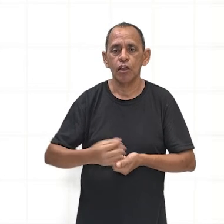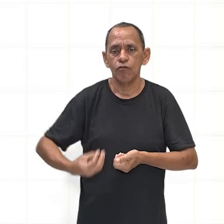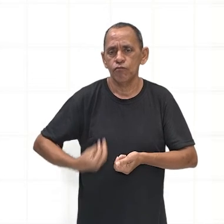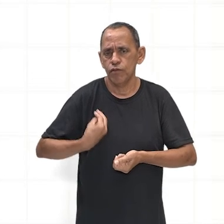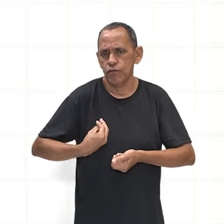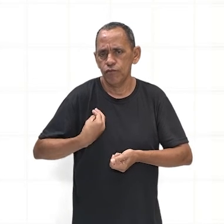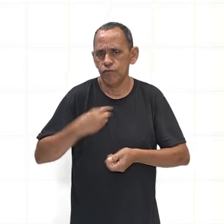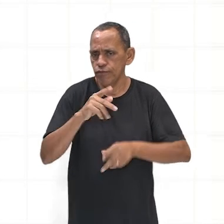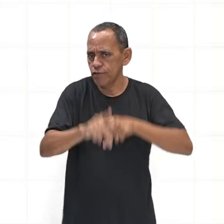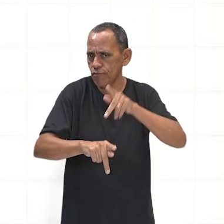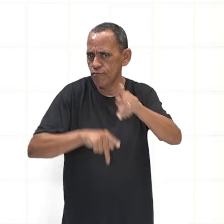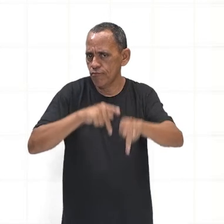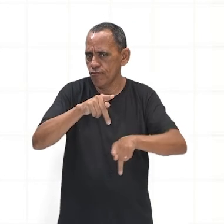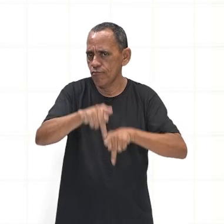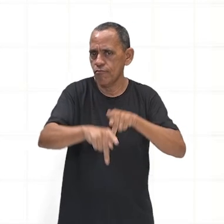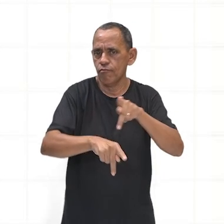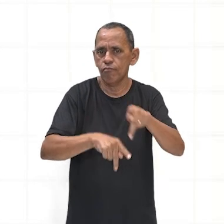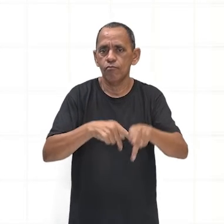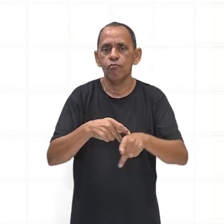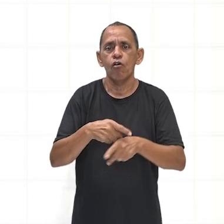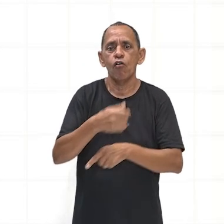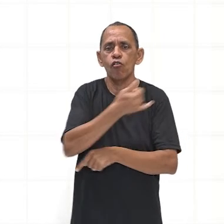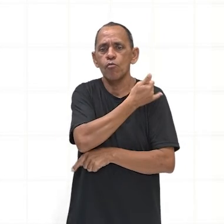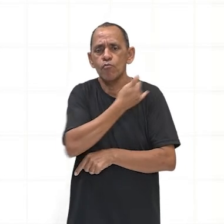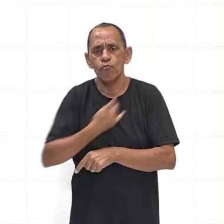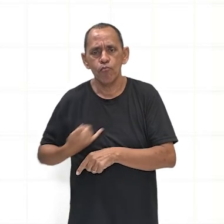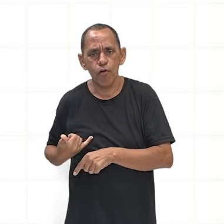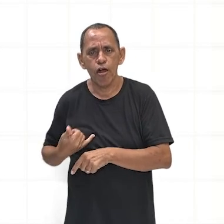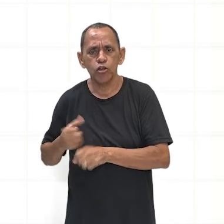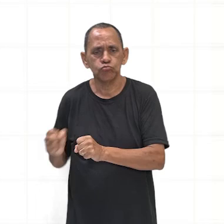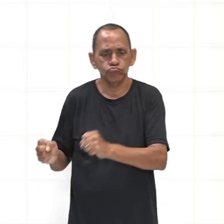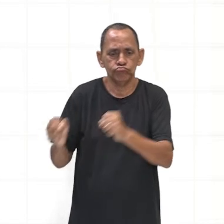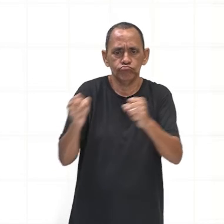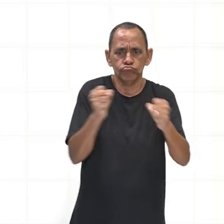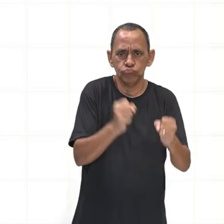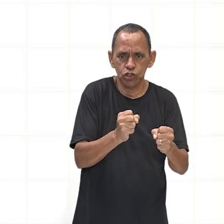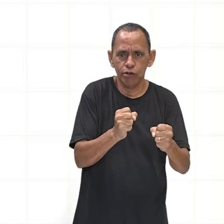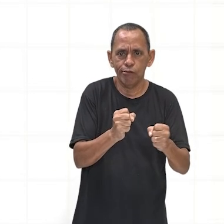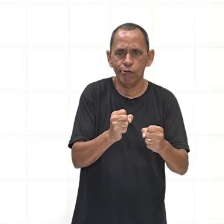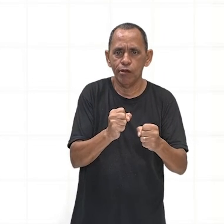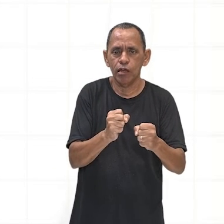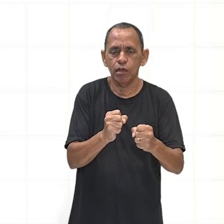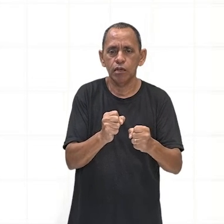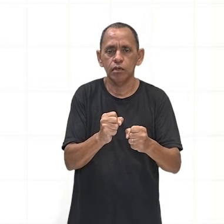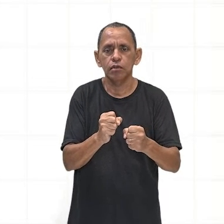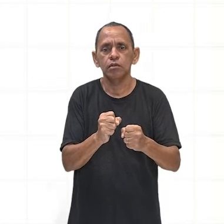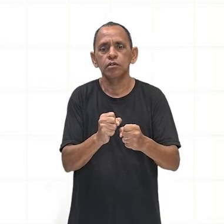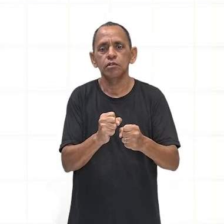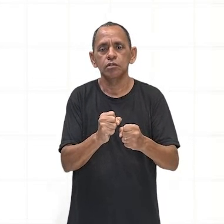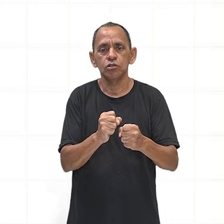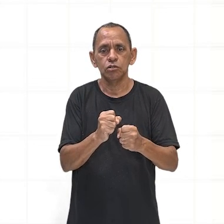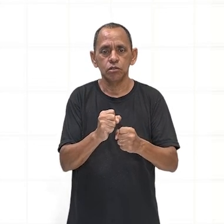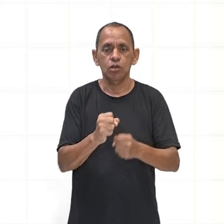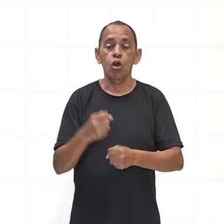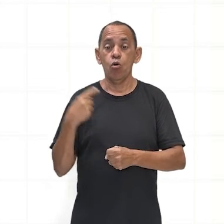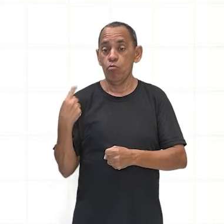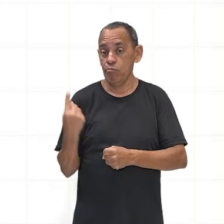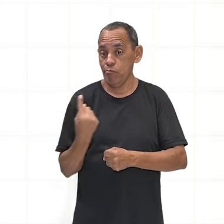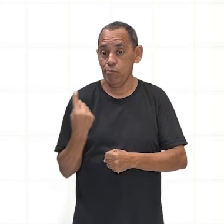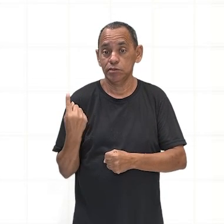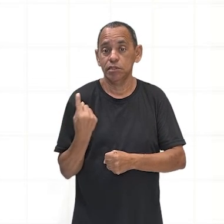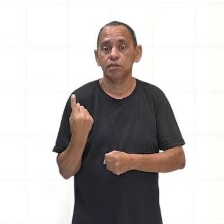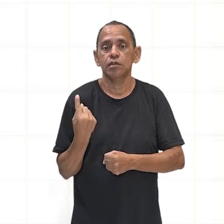e império com poder centralizado até o ano de 1521. As ruínas